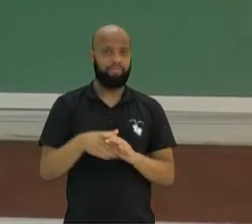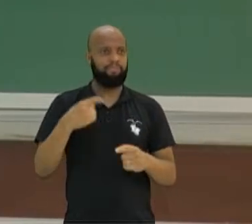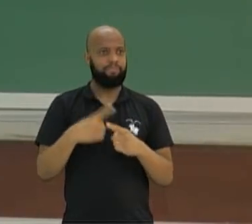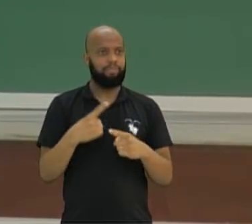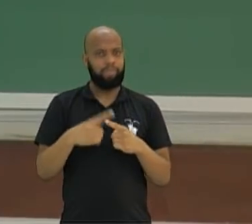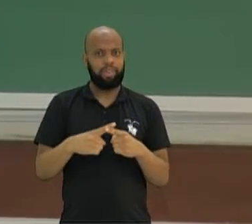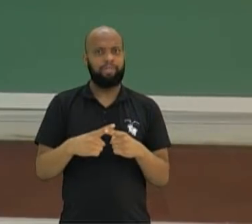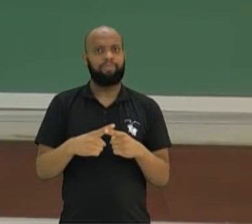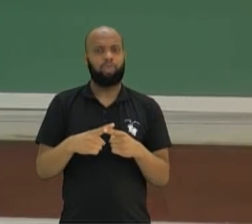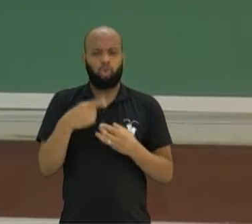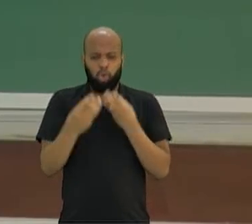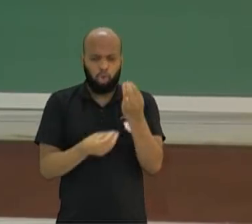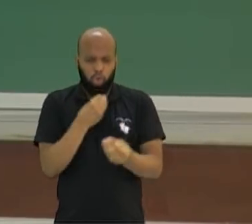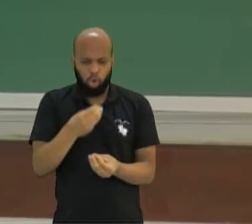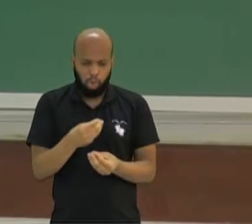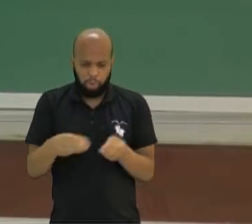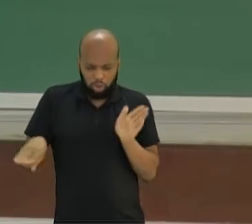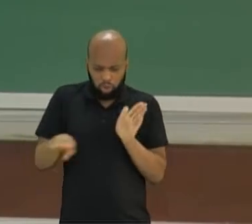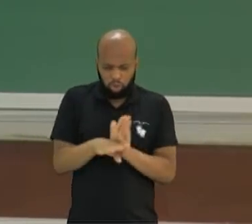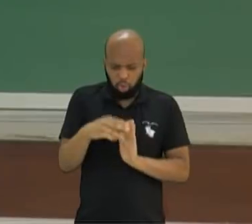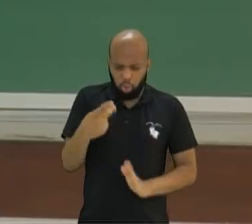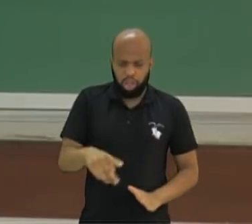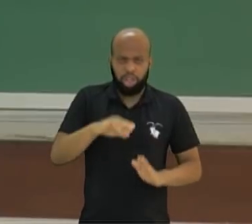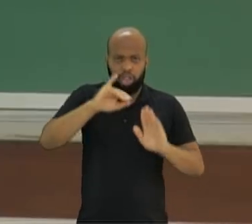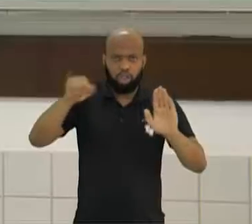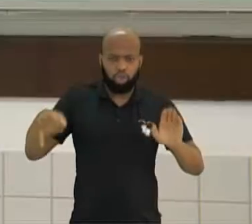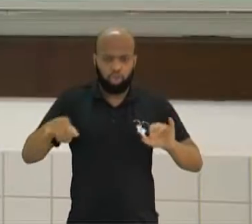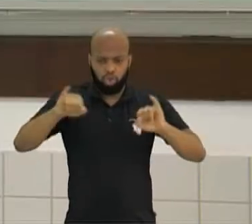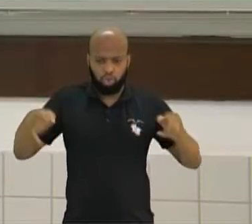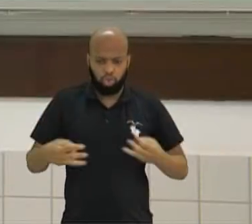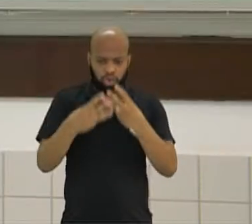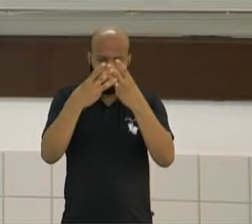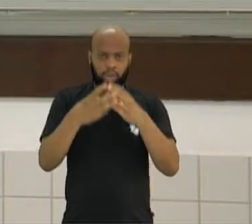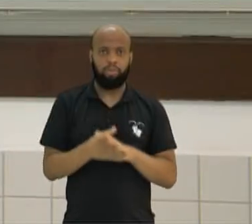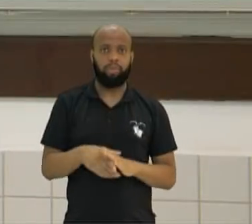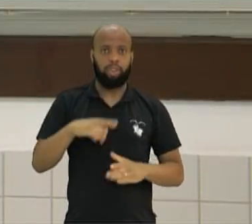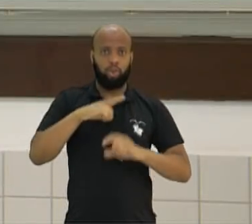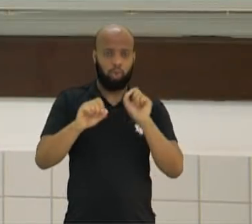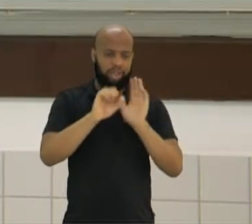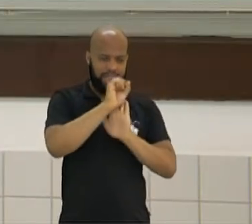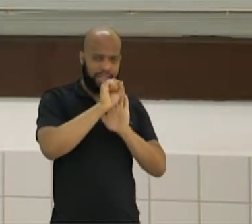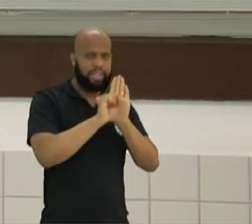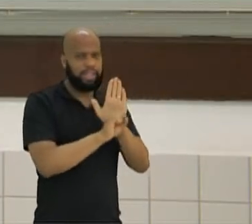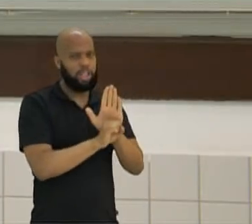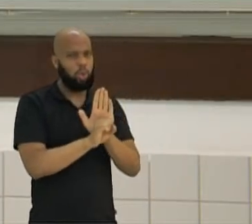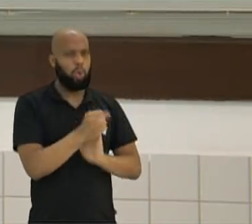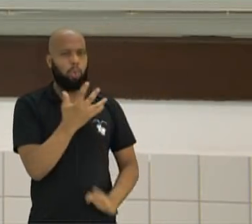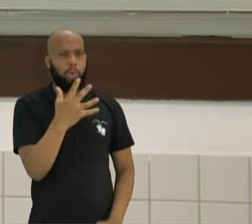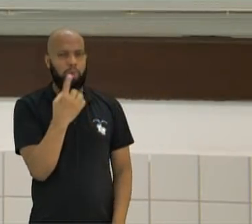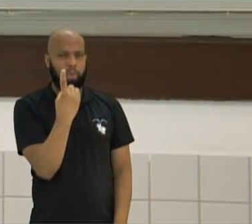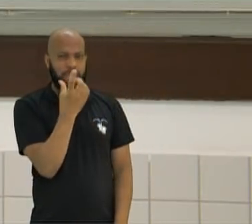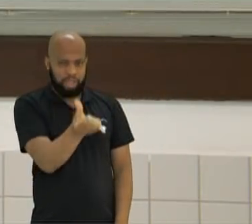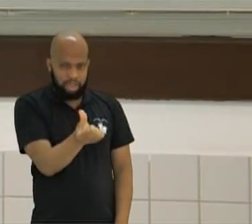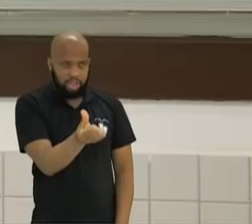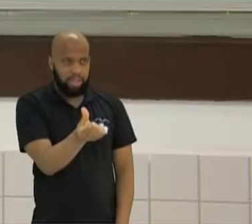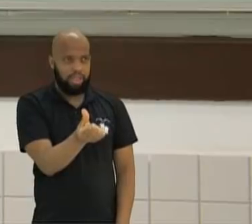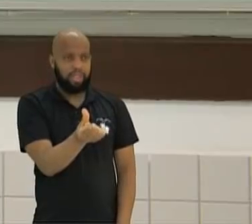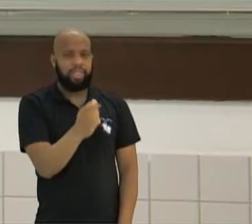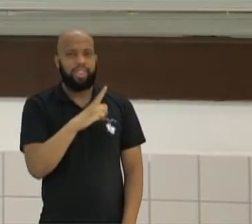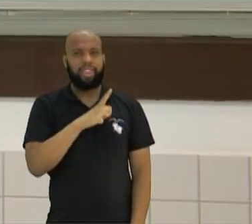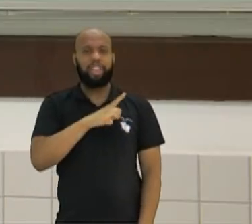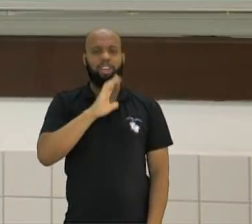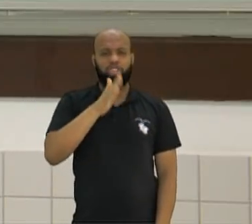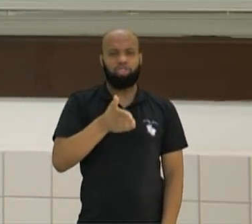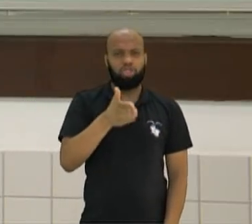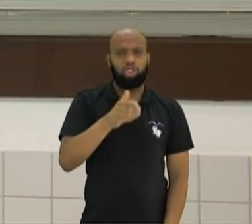entender. Como que vieram parar judeus aqui, professor? Olha, desde século XVI, desde o